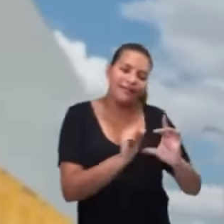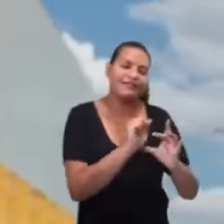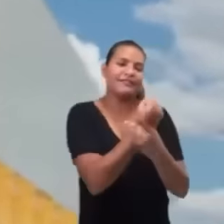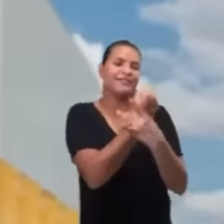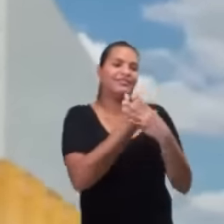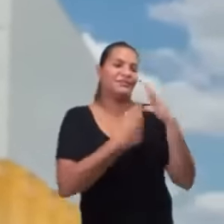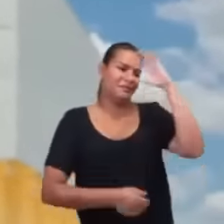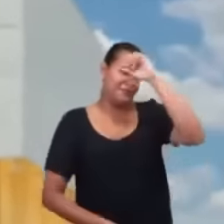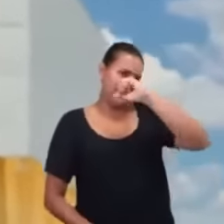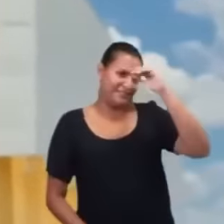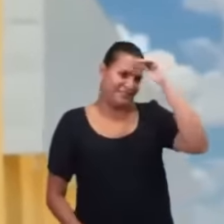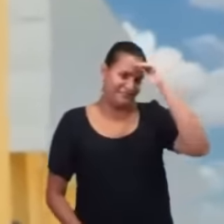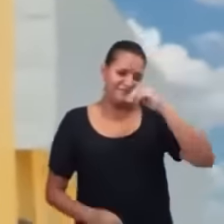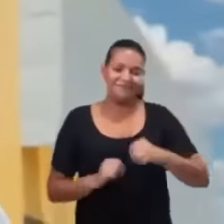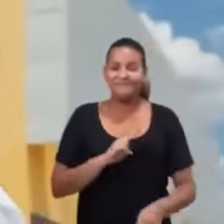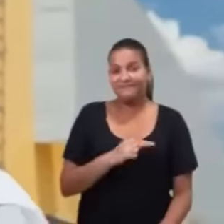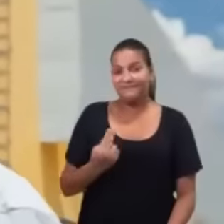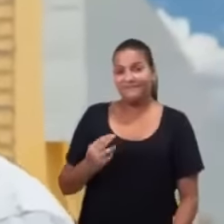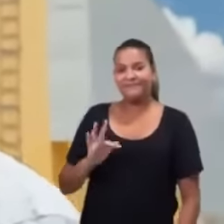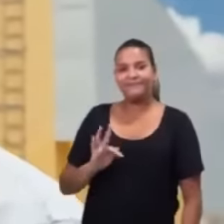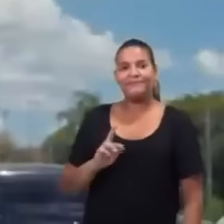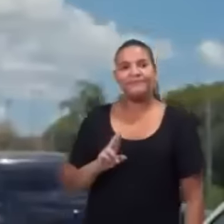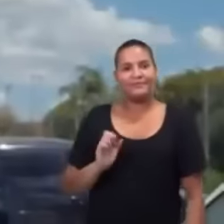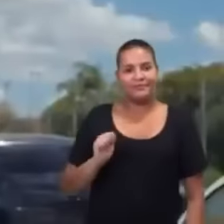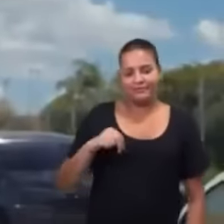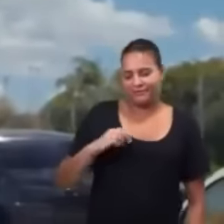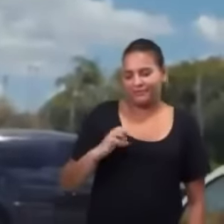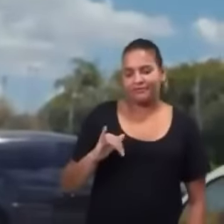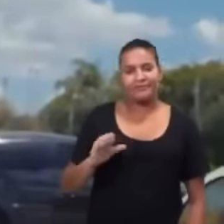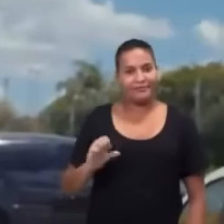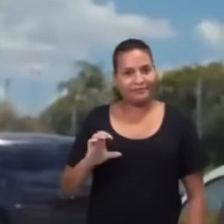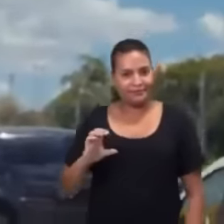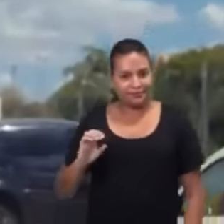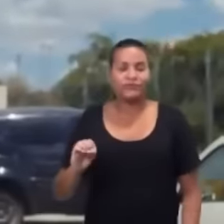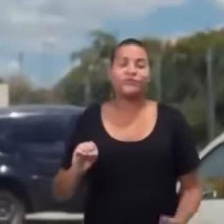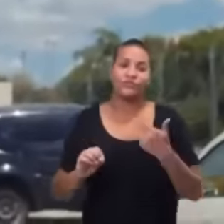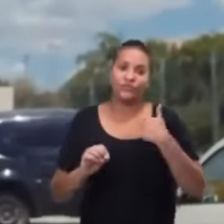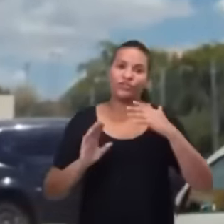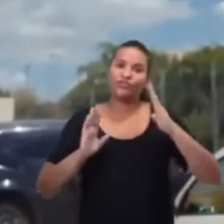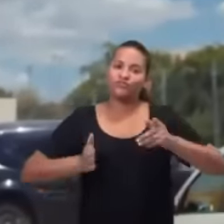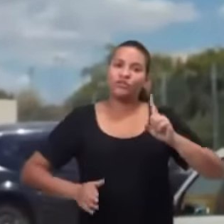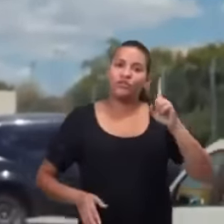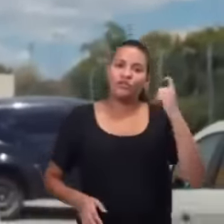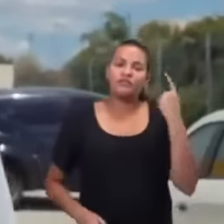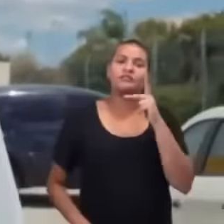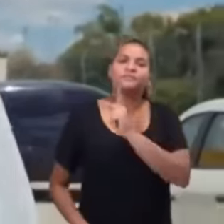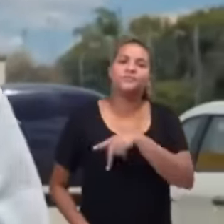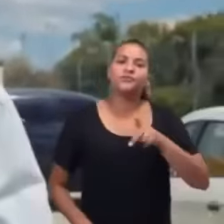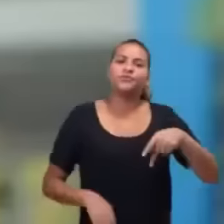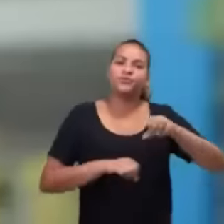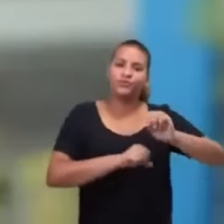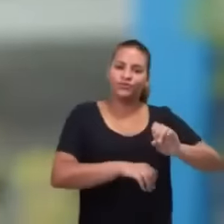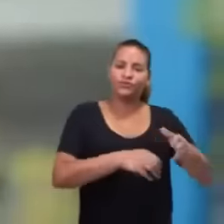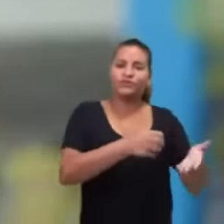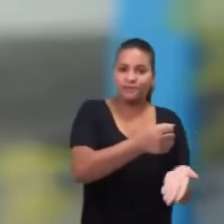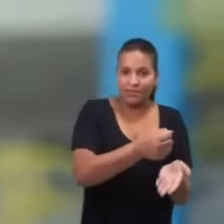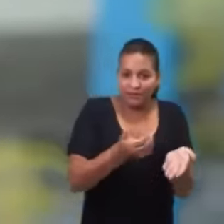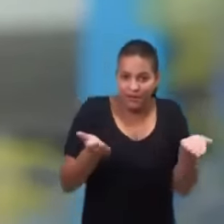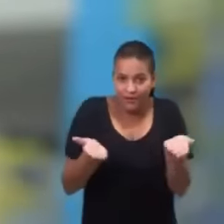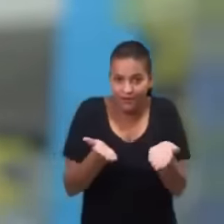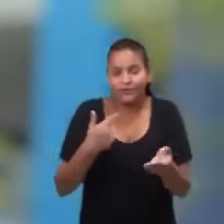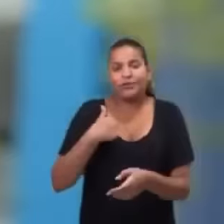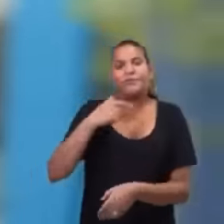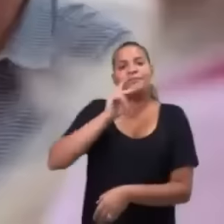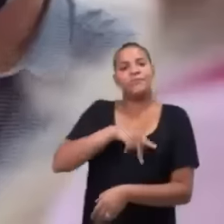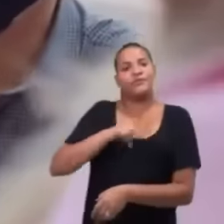Meu nome é Francisco Herbert Lima Vasconcelos, fui professor da educação básica e também sou professor universitário da Universidade Federal do